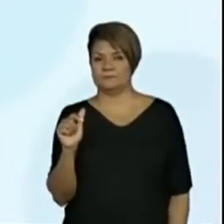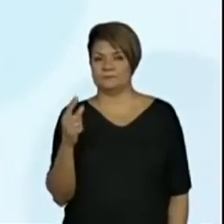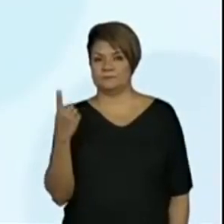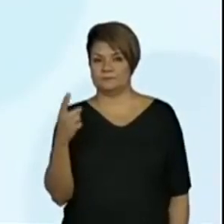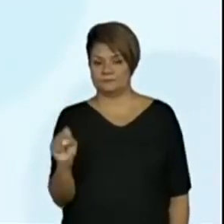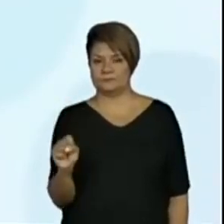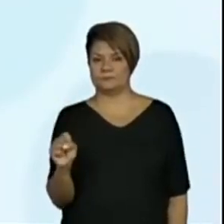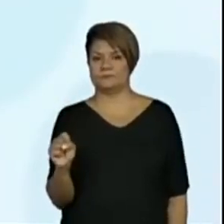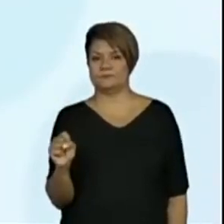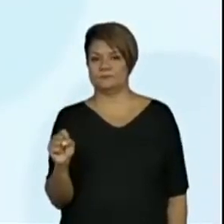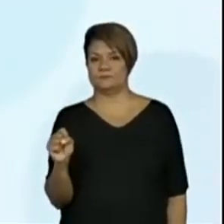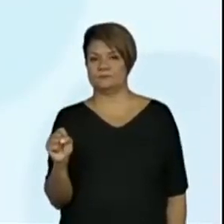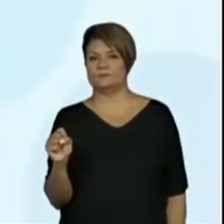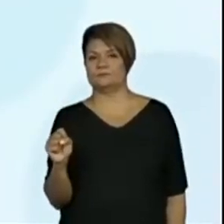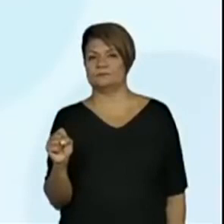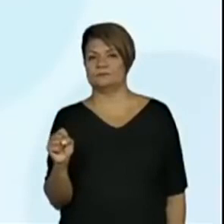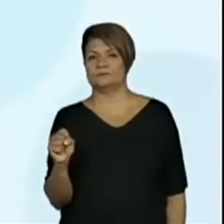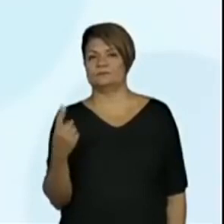18,